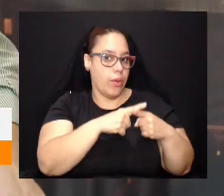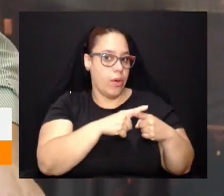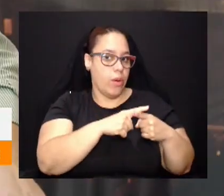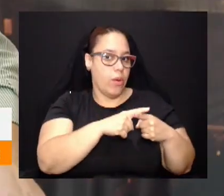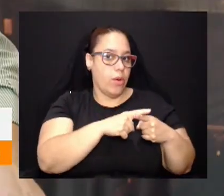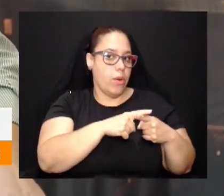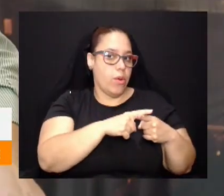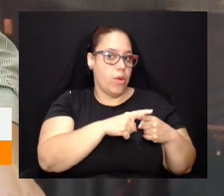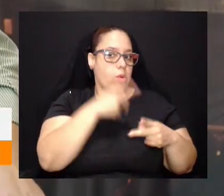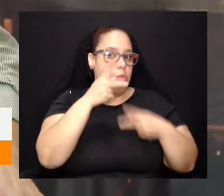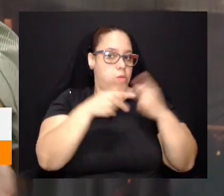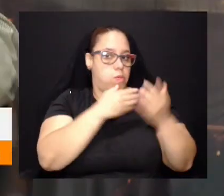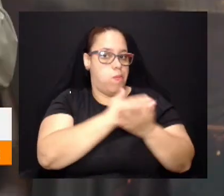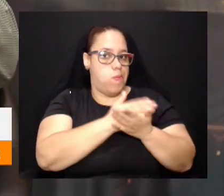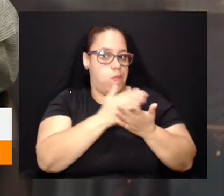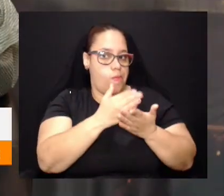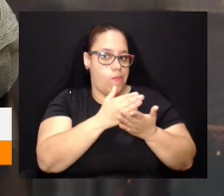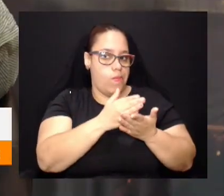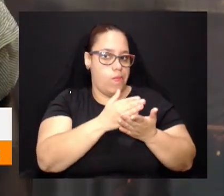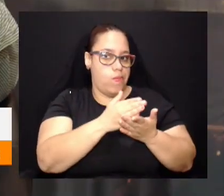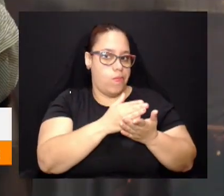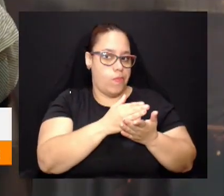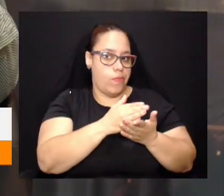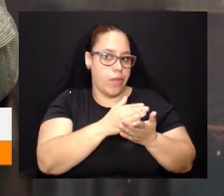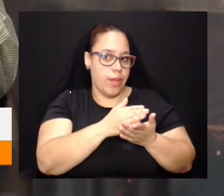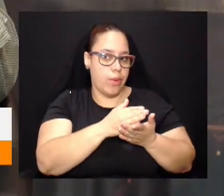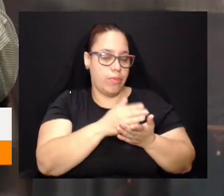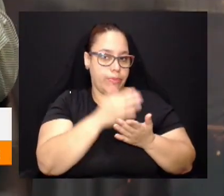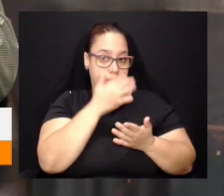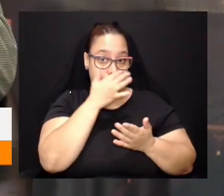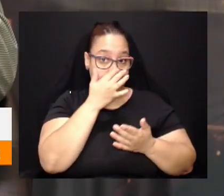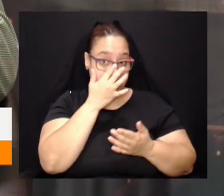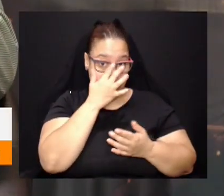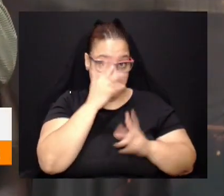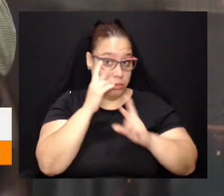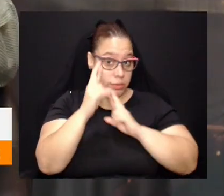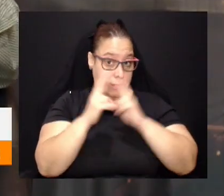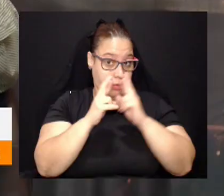no começo sobre a relação, ela tem Em plena